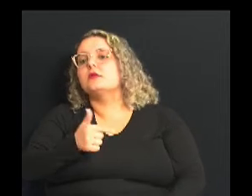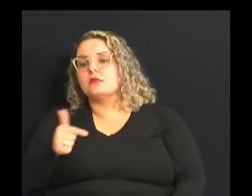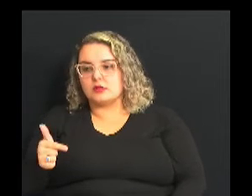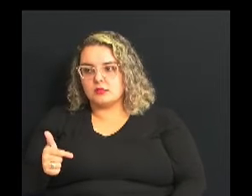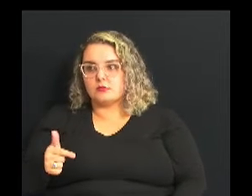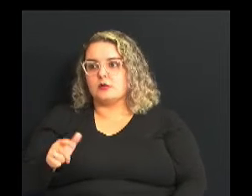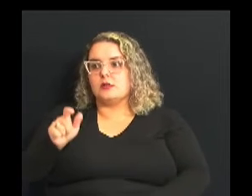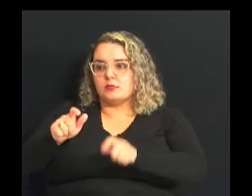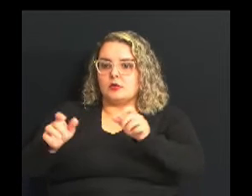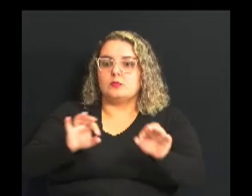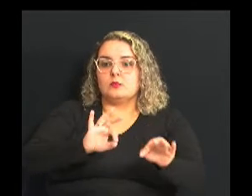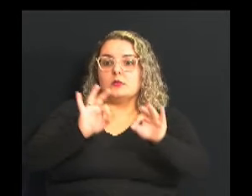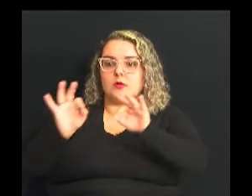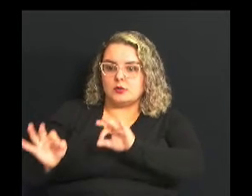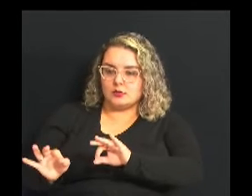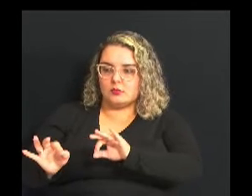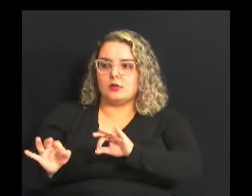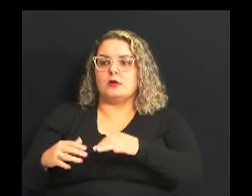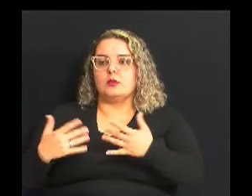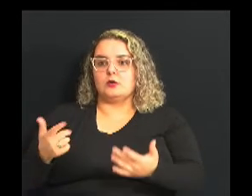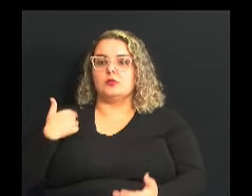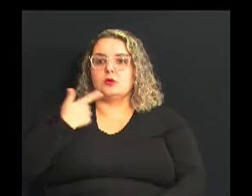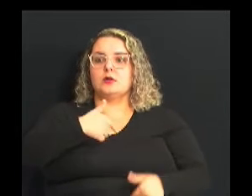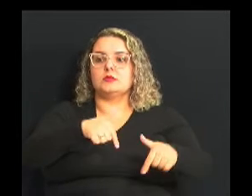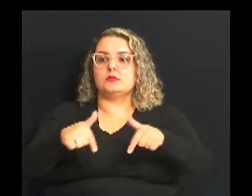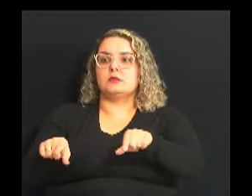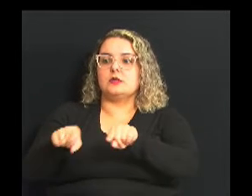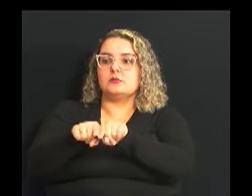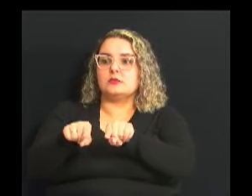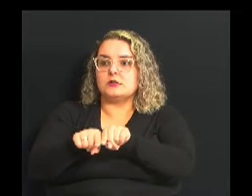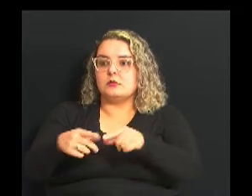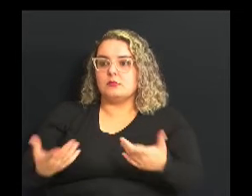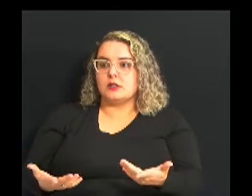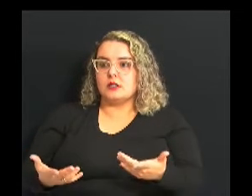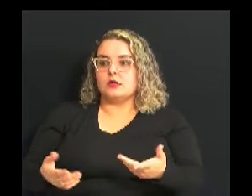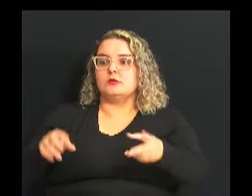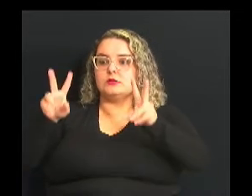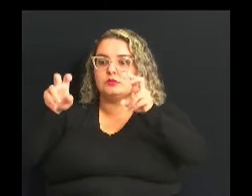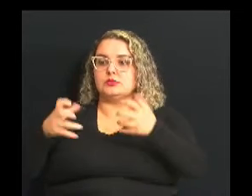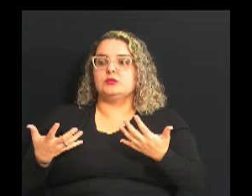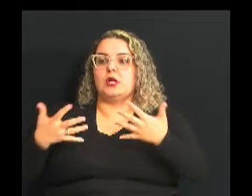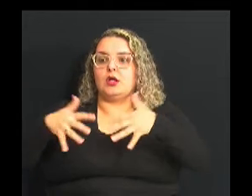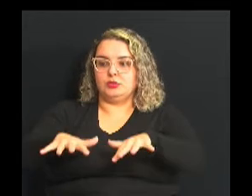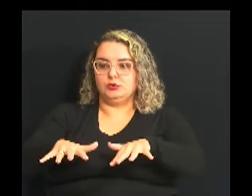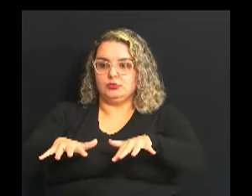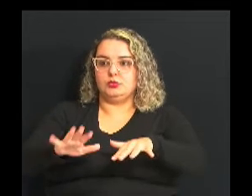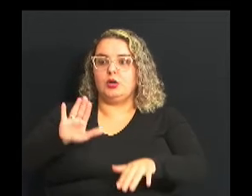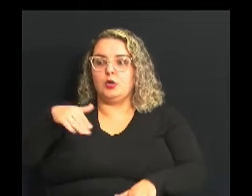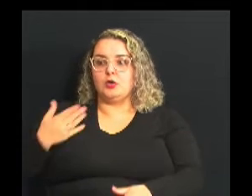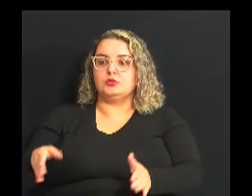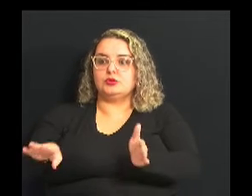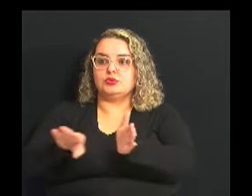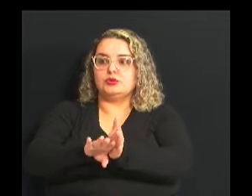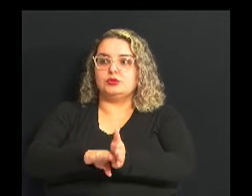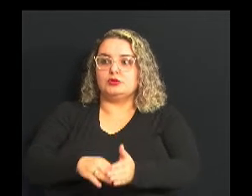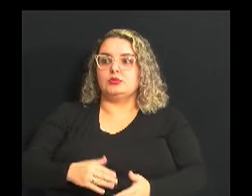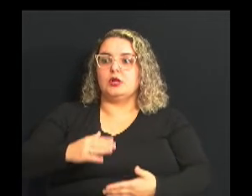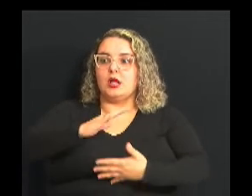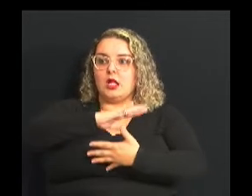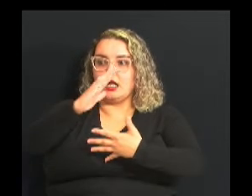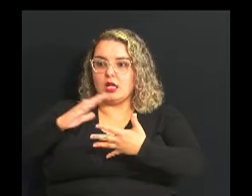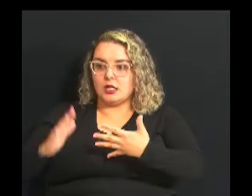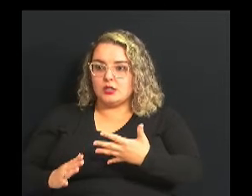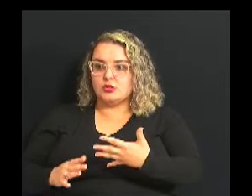acompanhar. Nós também trabalhamos muito a questão da inclusão. Quando nós chegamos aqui, Libras, só